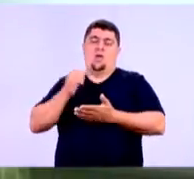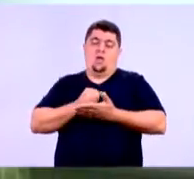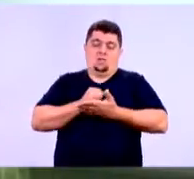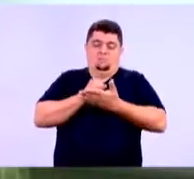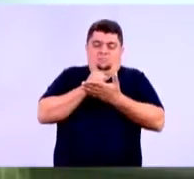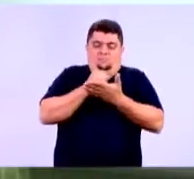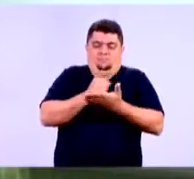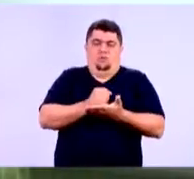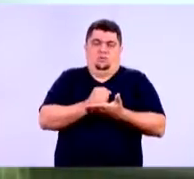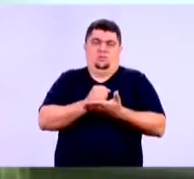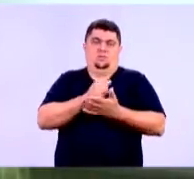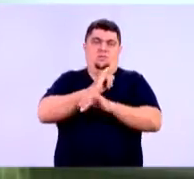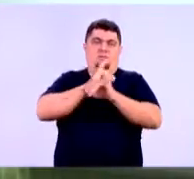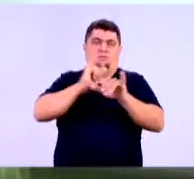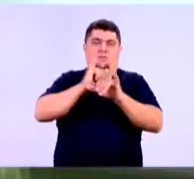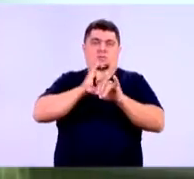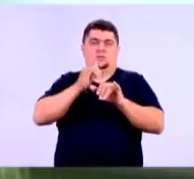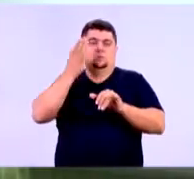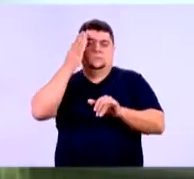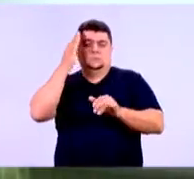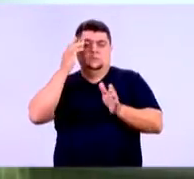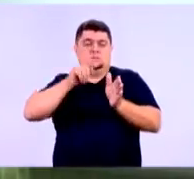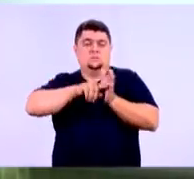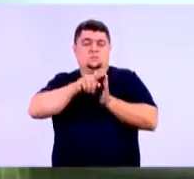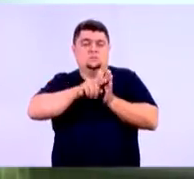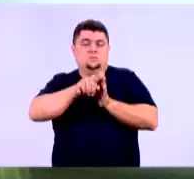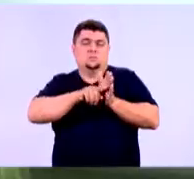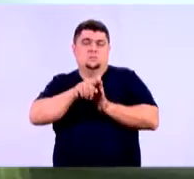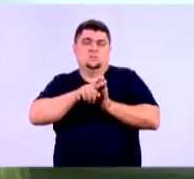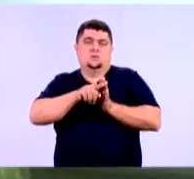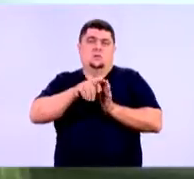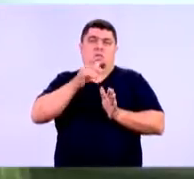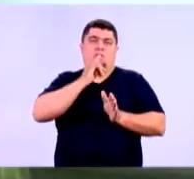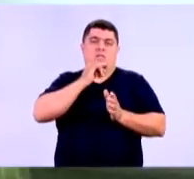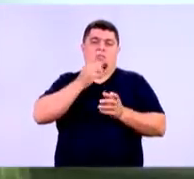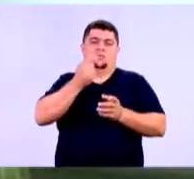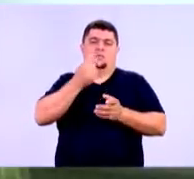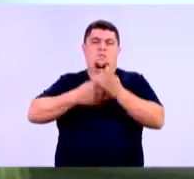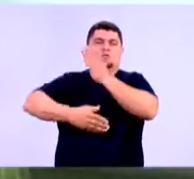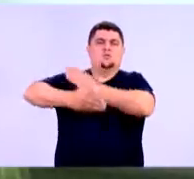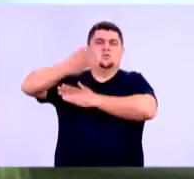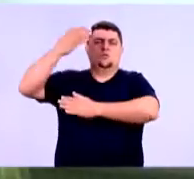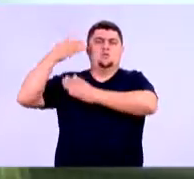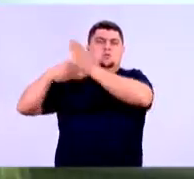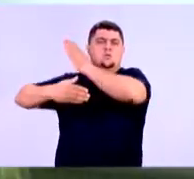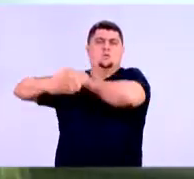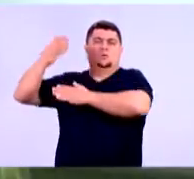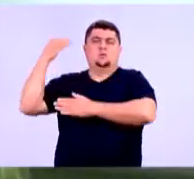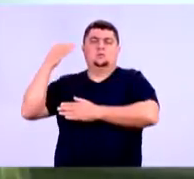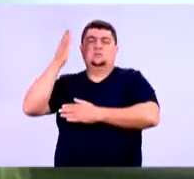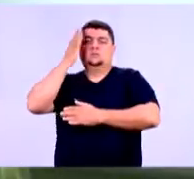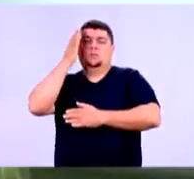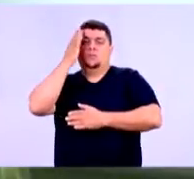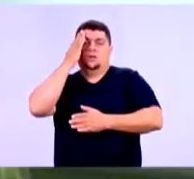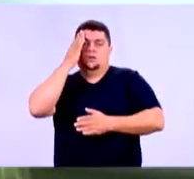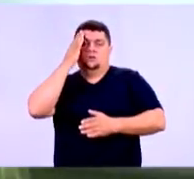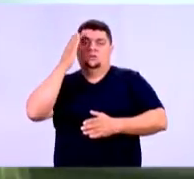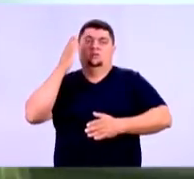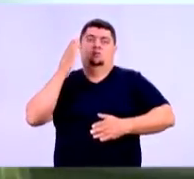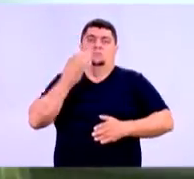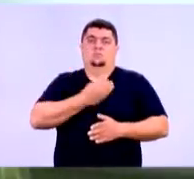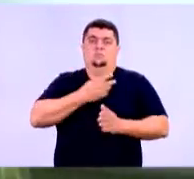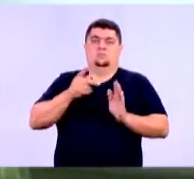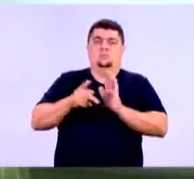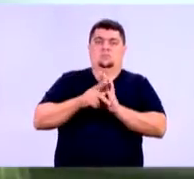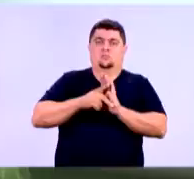auxiliam a formação de boas informações. Por exemplo, a consideração no histórico das pessoas para quem você vai conceder crédito depende de